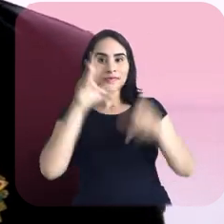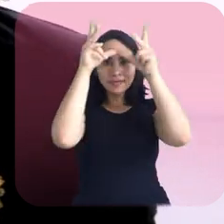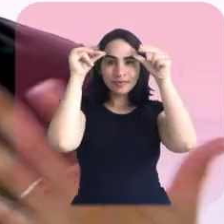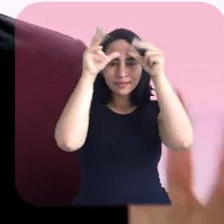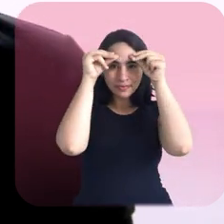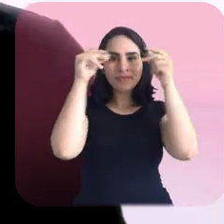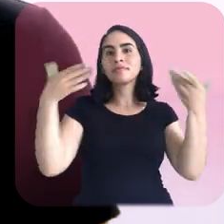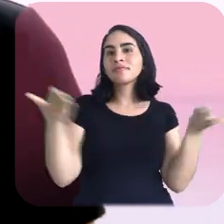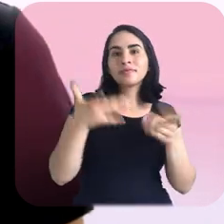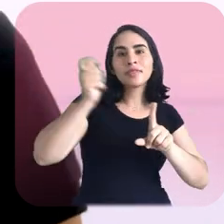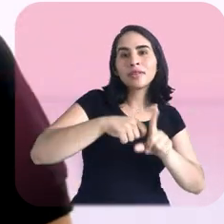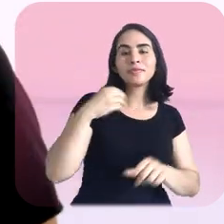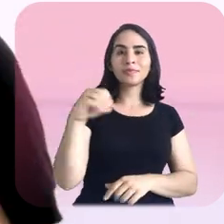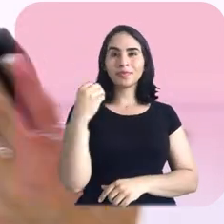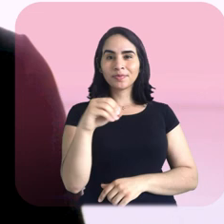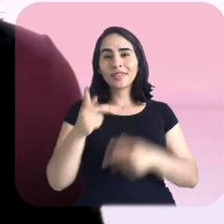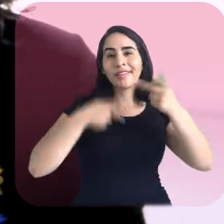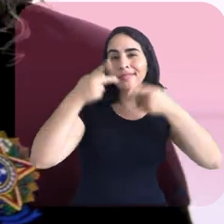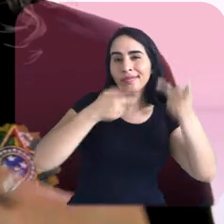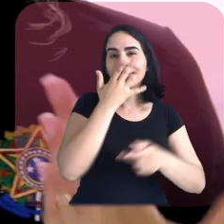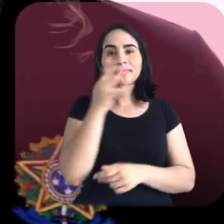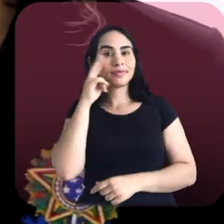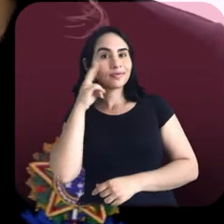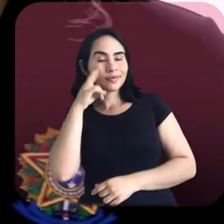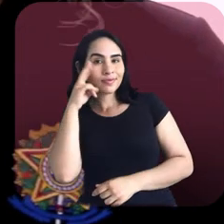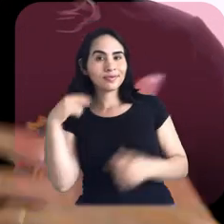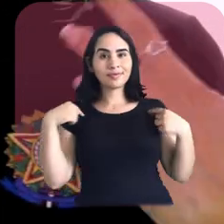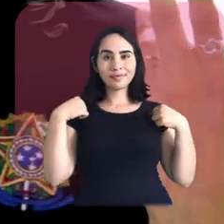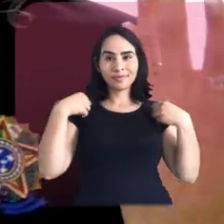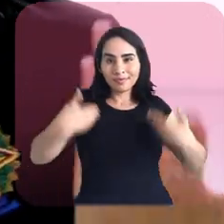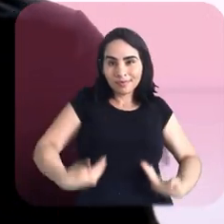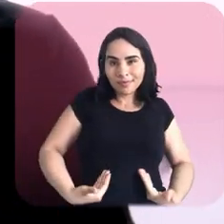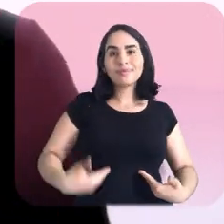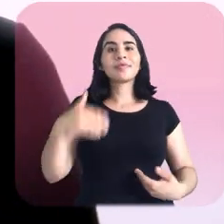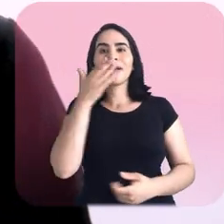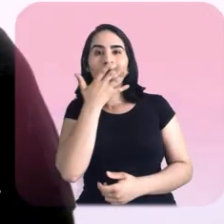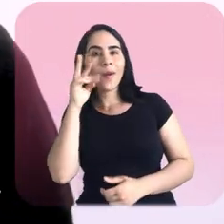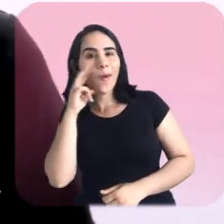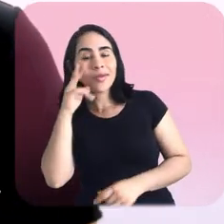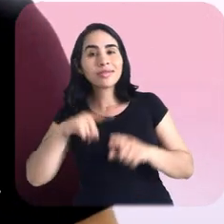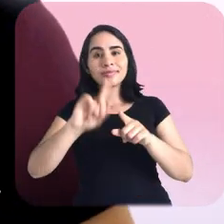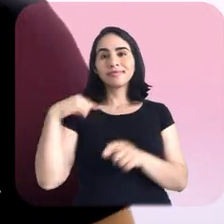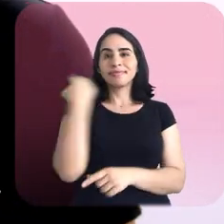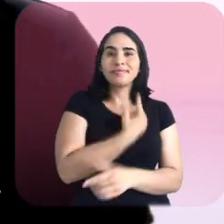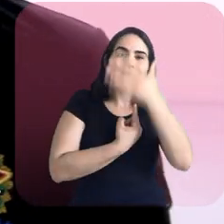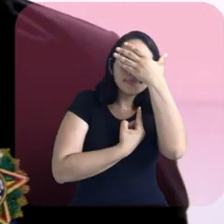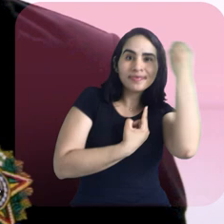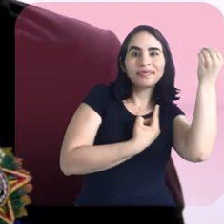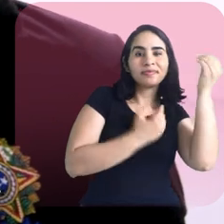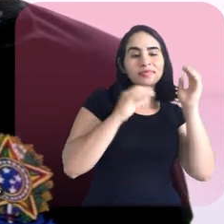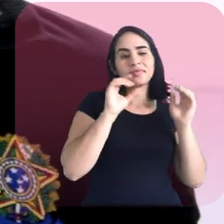enfermagem. Nesse mês de outubro, muito se fala no rosa, no cor-de-rosa, em vestir roupas cor-de-rosa, porém a gente esquece que